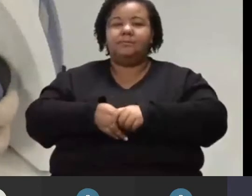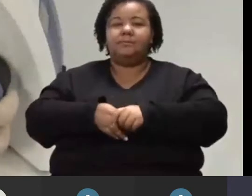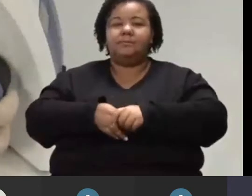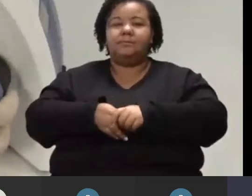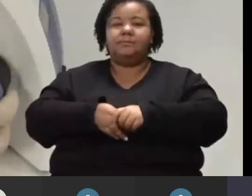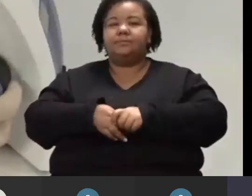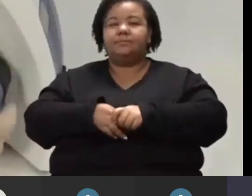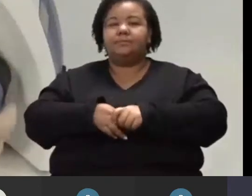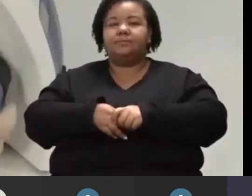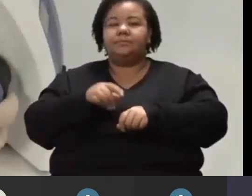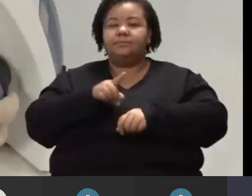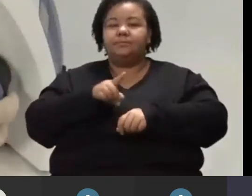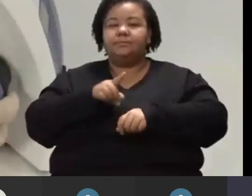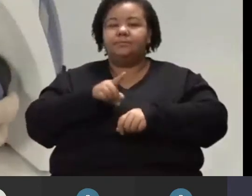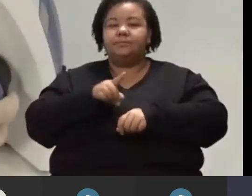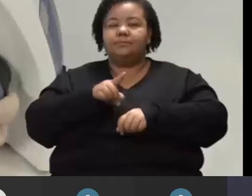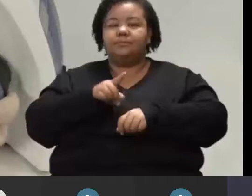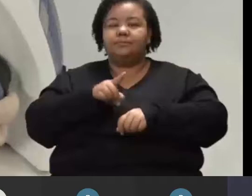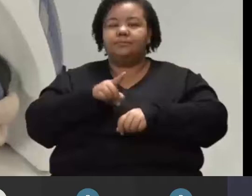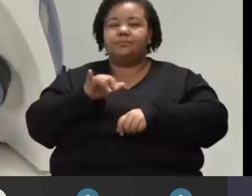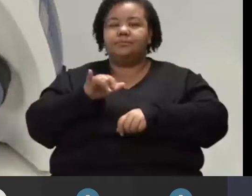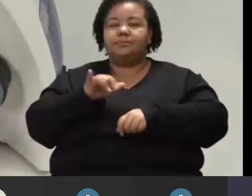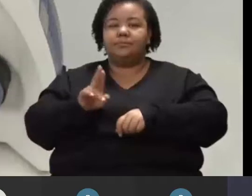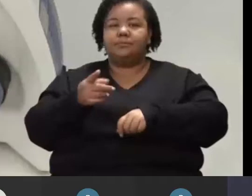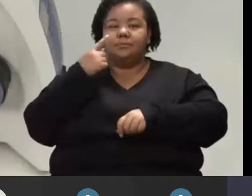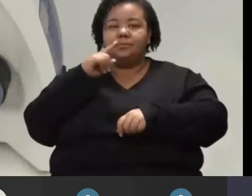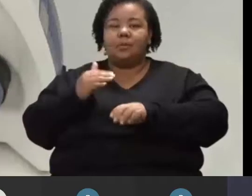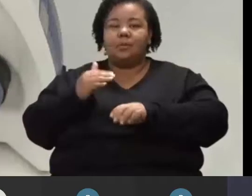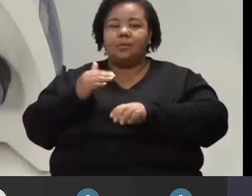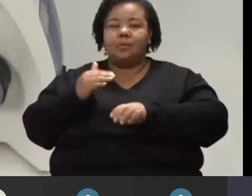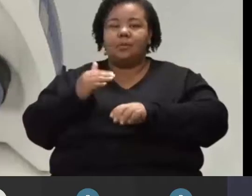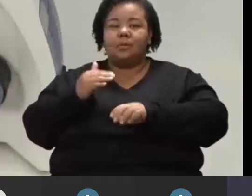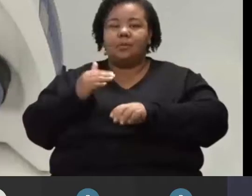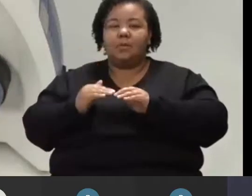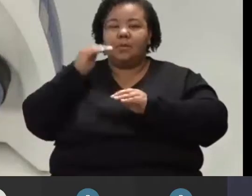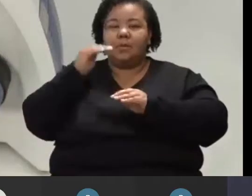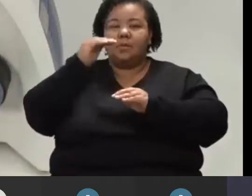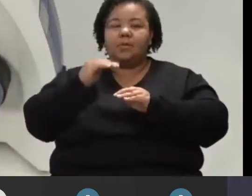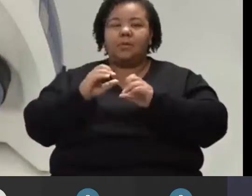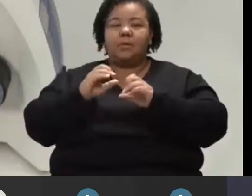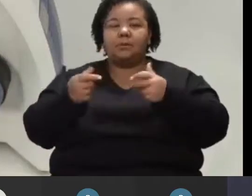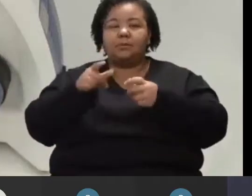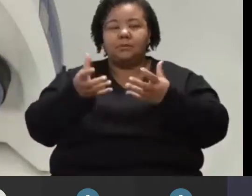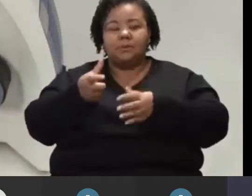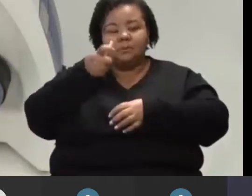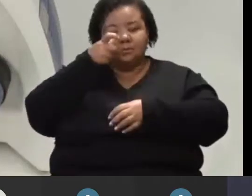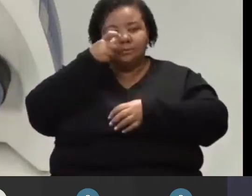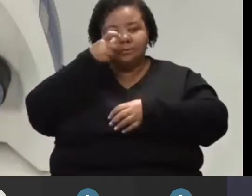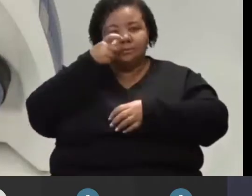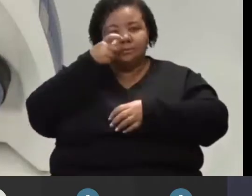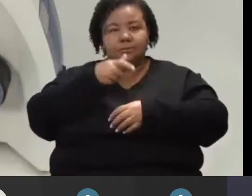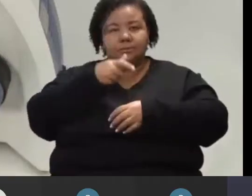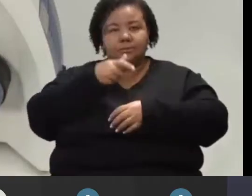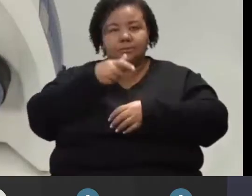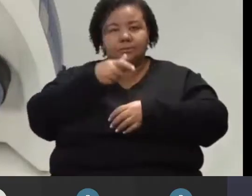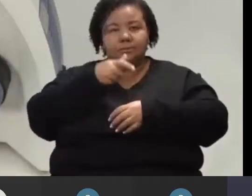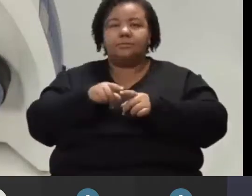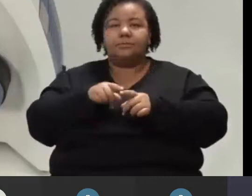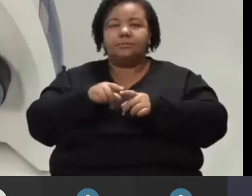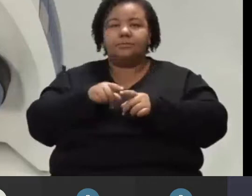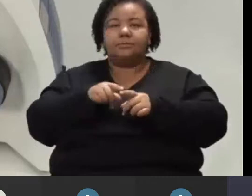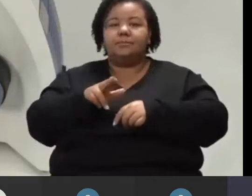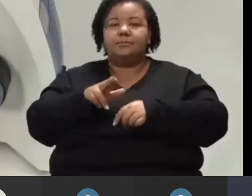Então, ele é o botão que você vai utilizar para regular a altura do seu objeto que você quer enxergar. E ali nós temos a platina, ou também